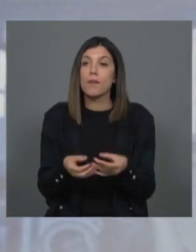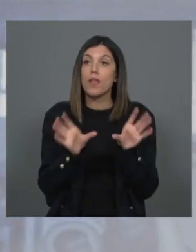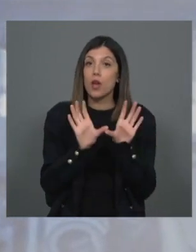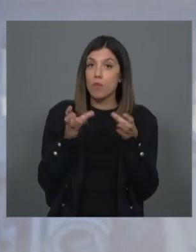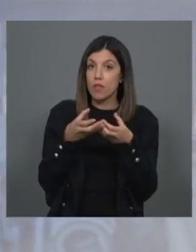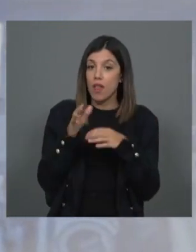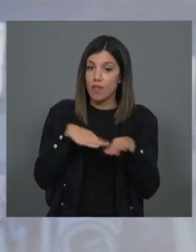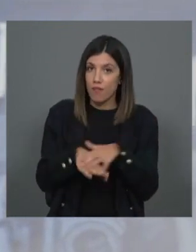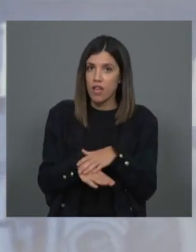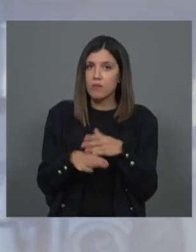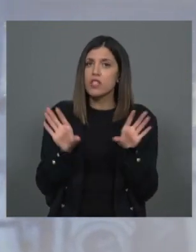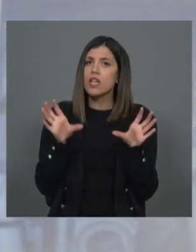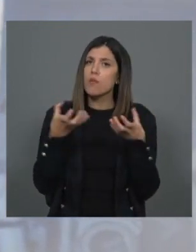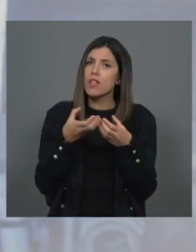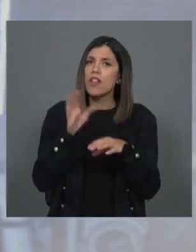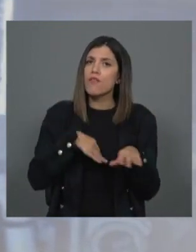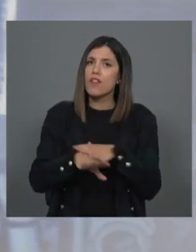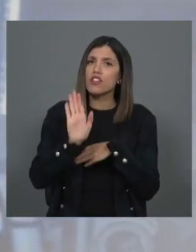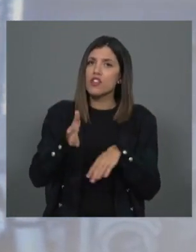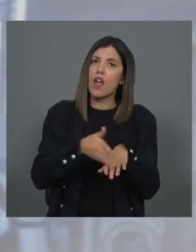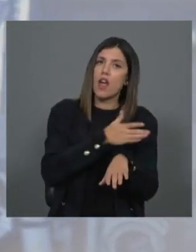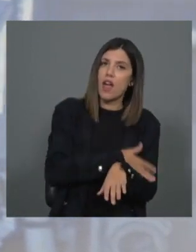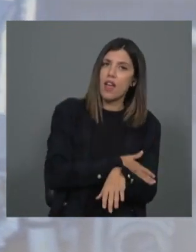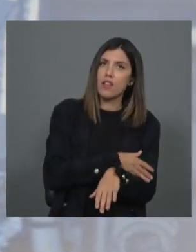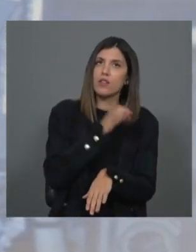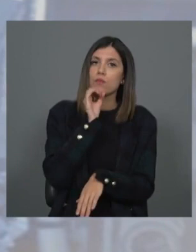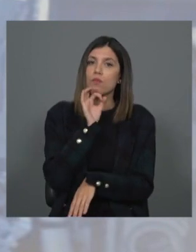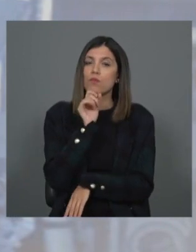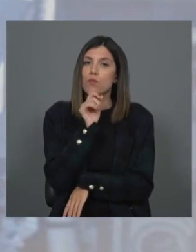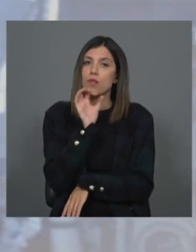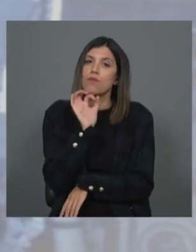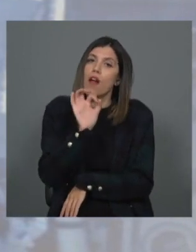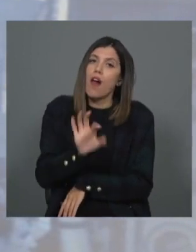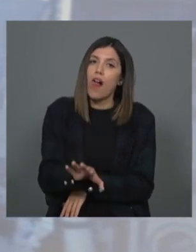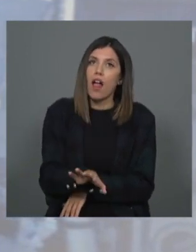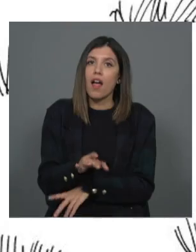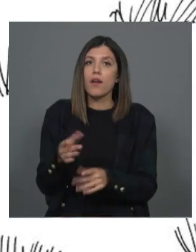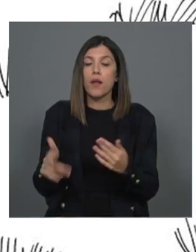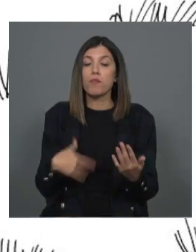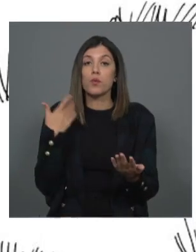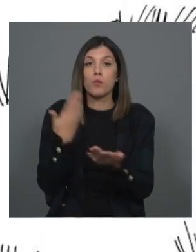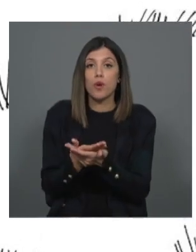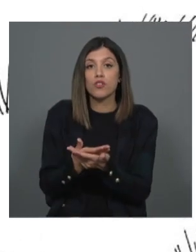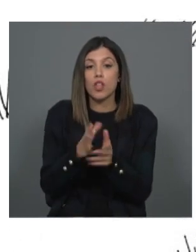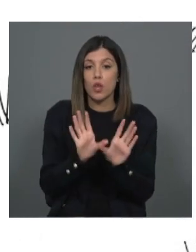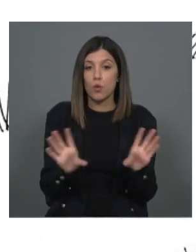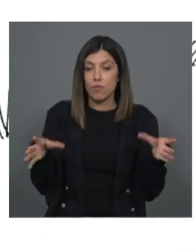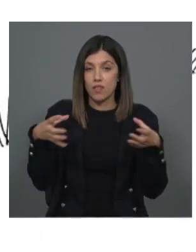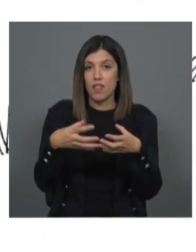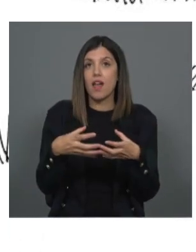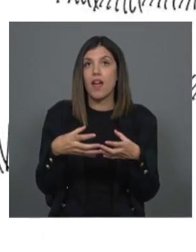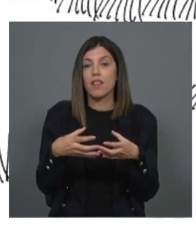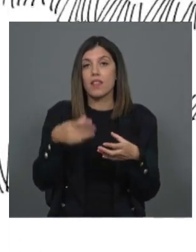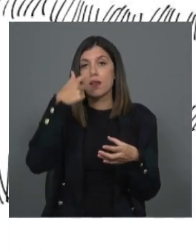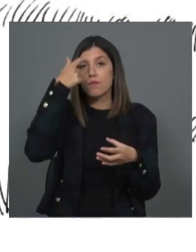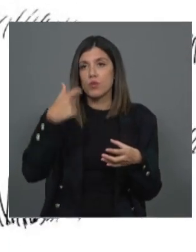tem feito também. Podemos inserir, assim, este tema, de facto, numa proposta da comunidade, e para quem